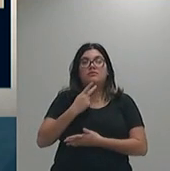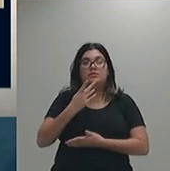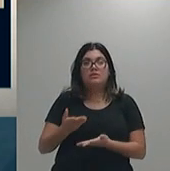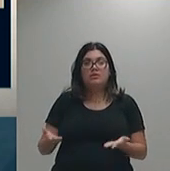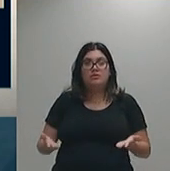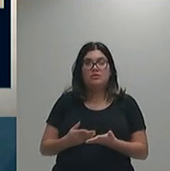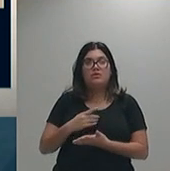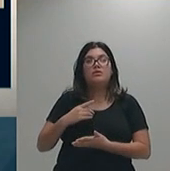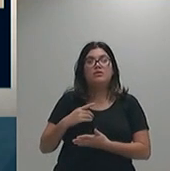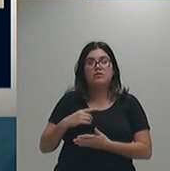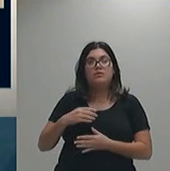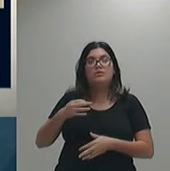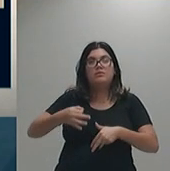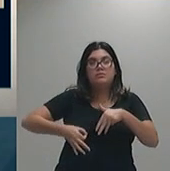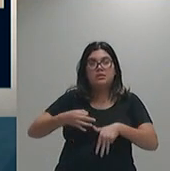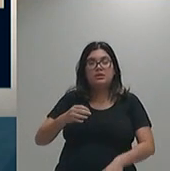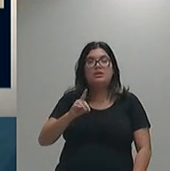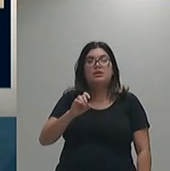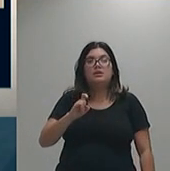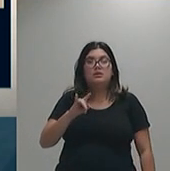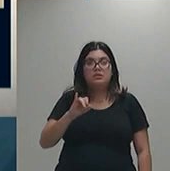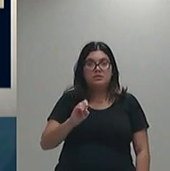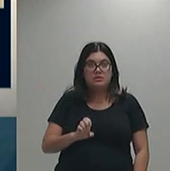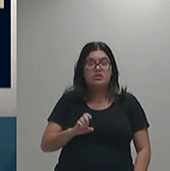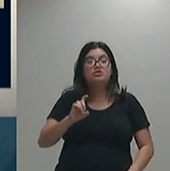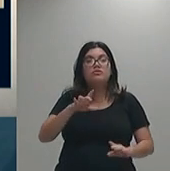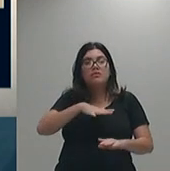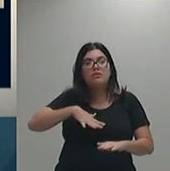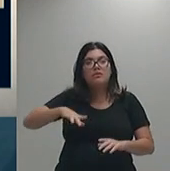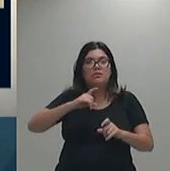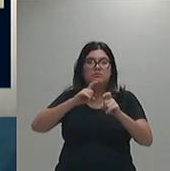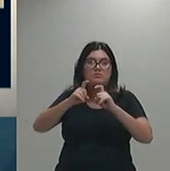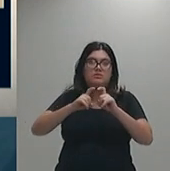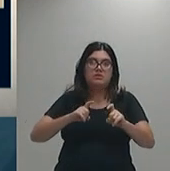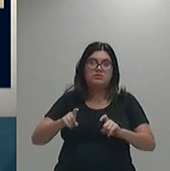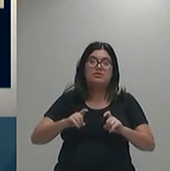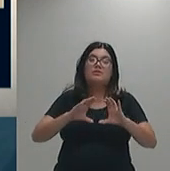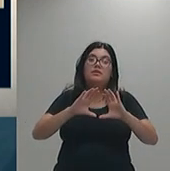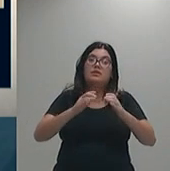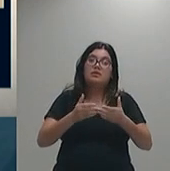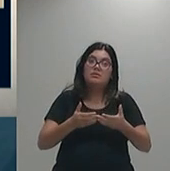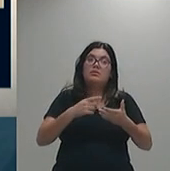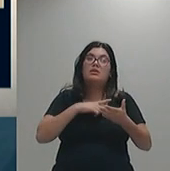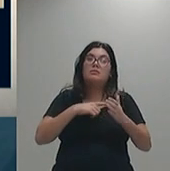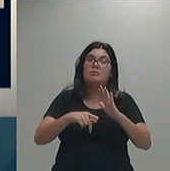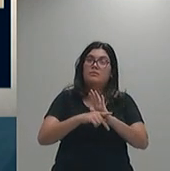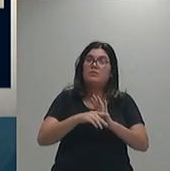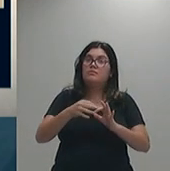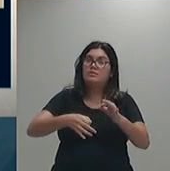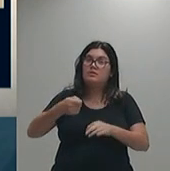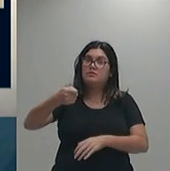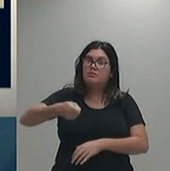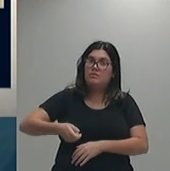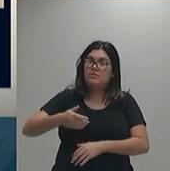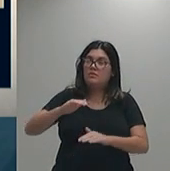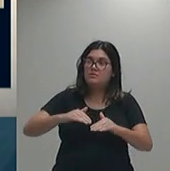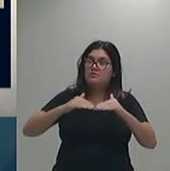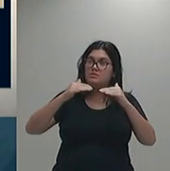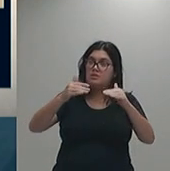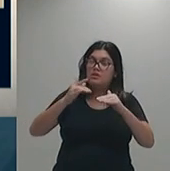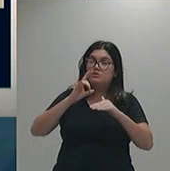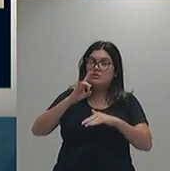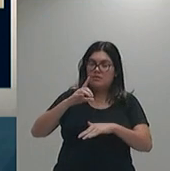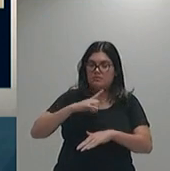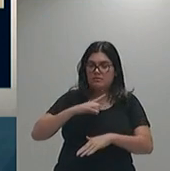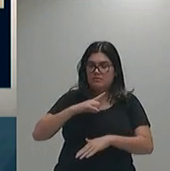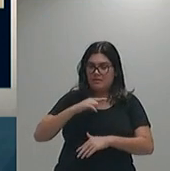bellizze só estrutura administrativa da câmara que serve a estes tribunais nos tribunais ele só tem